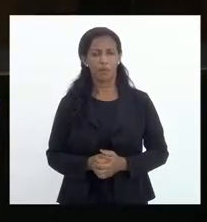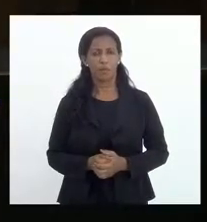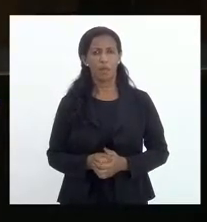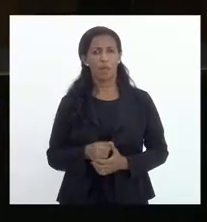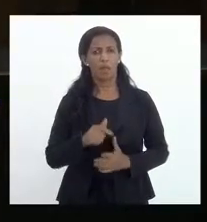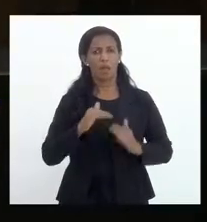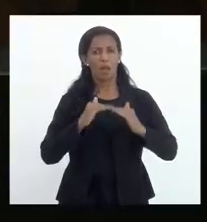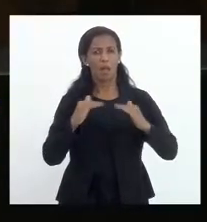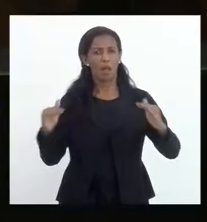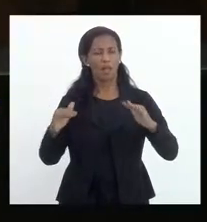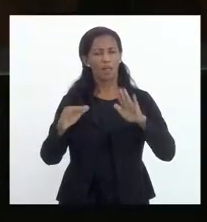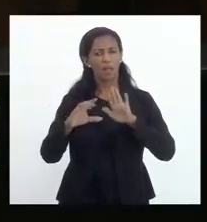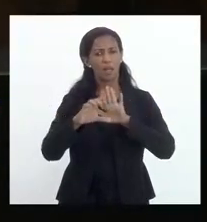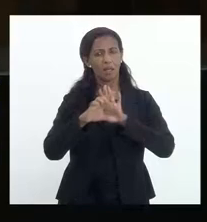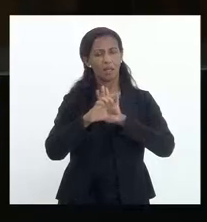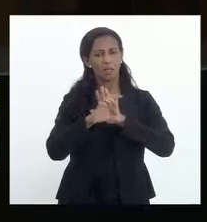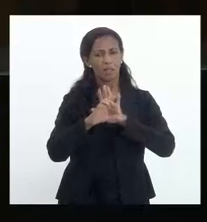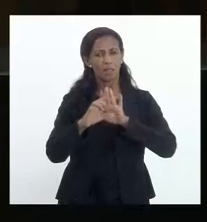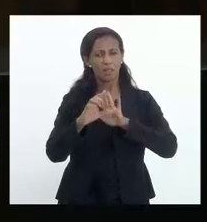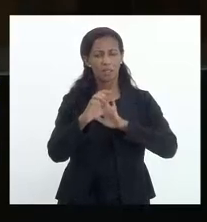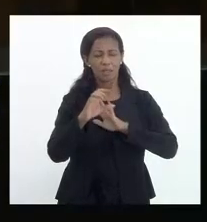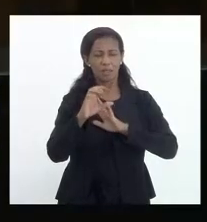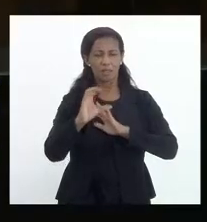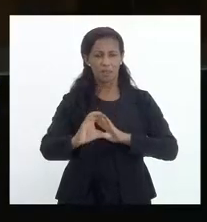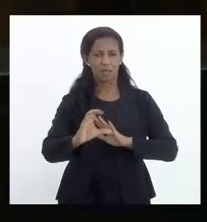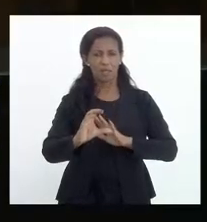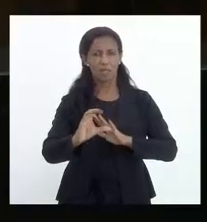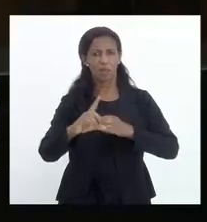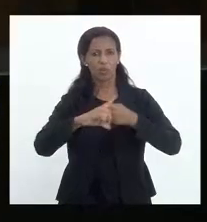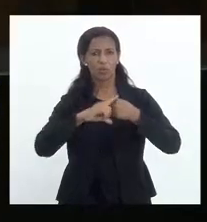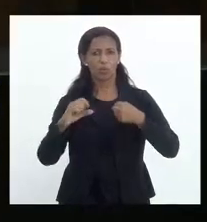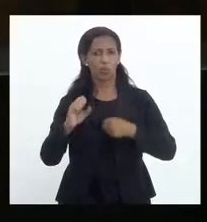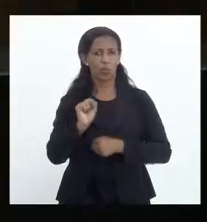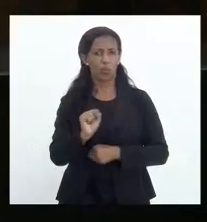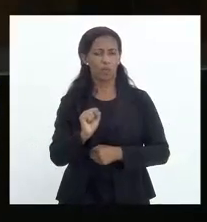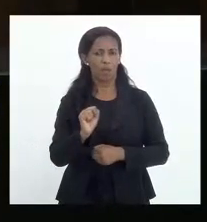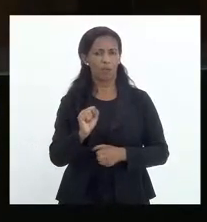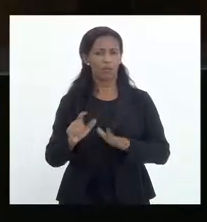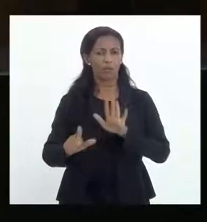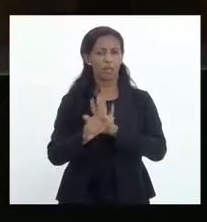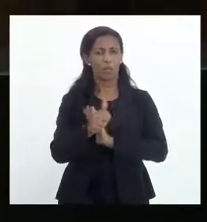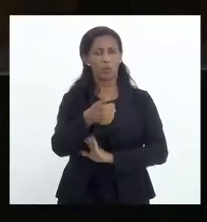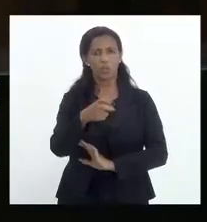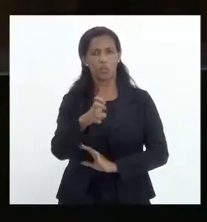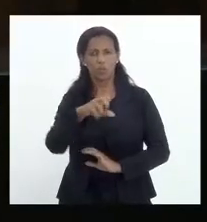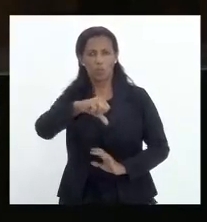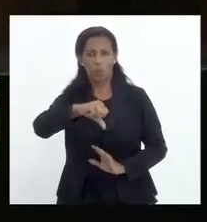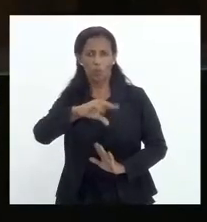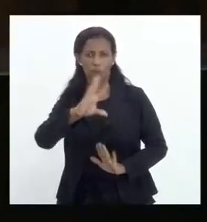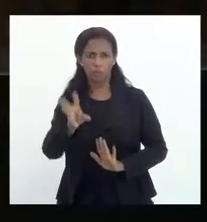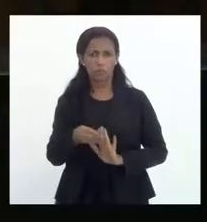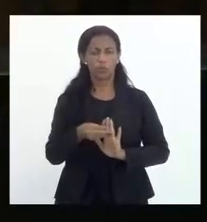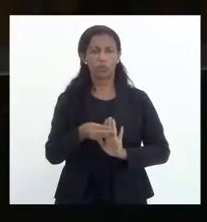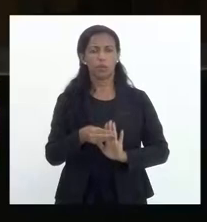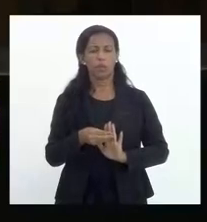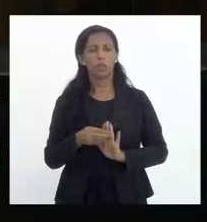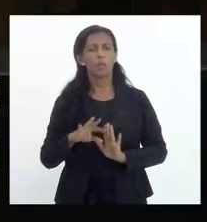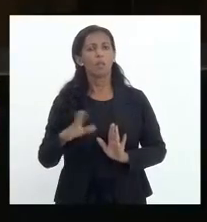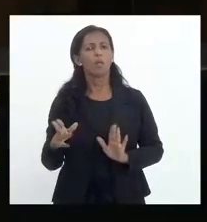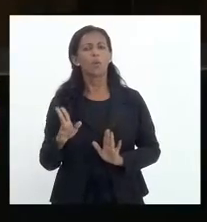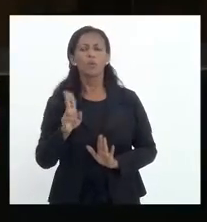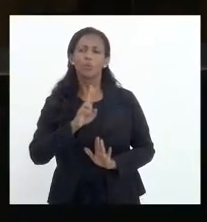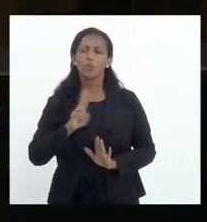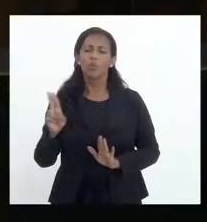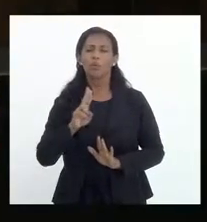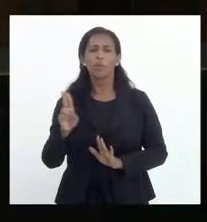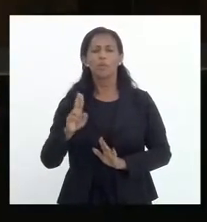do inciso 4 do artigo 8º da Lei Complementar 159. E quanto à possibilidade de nomeações